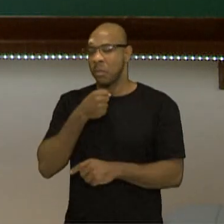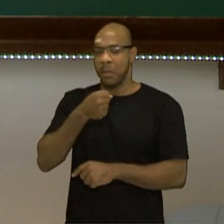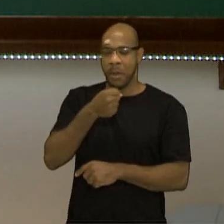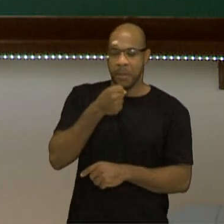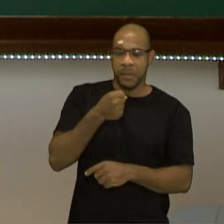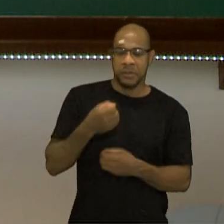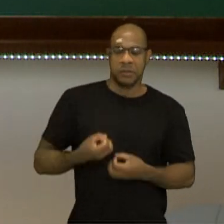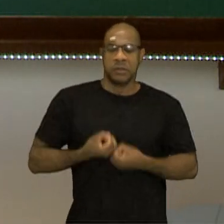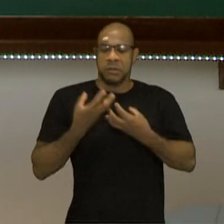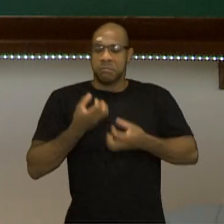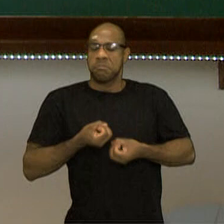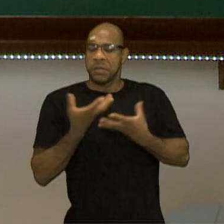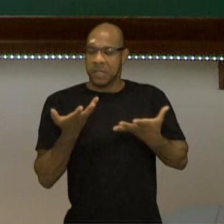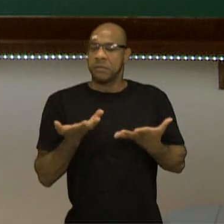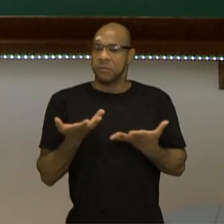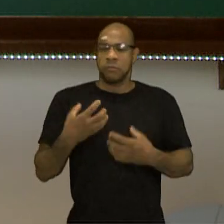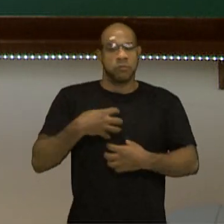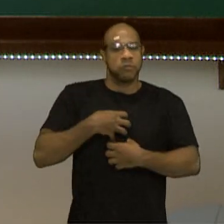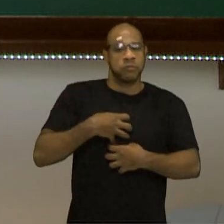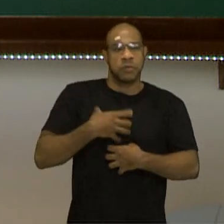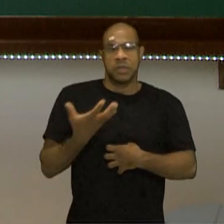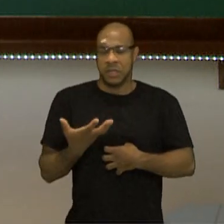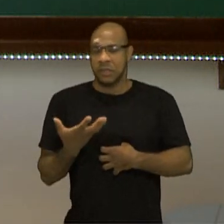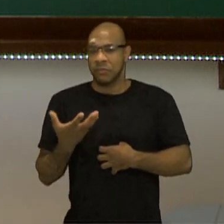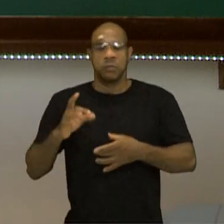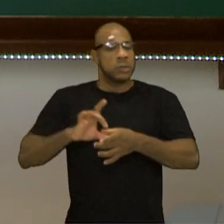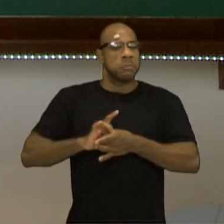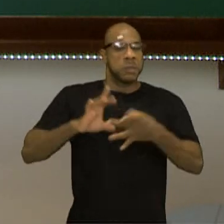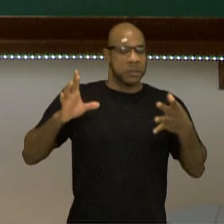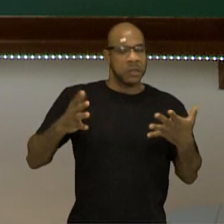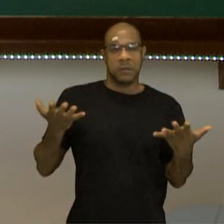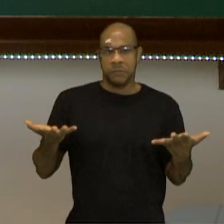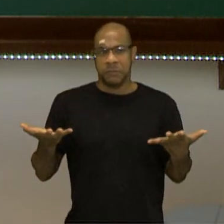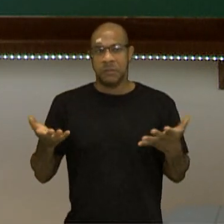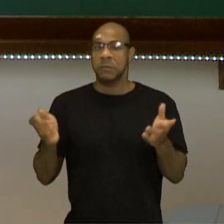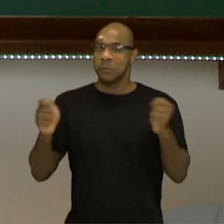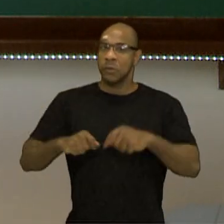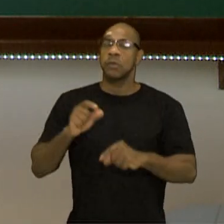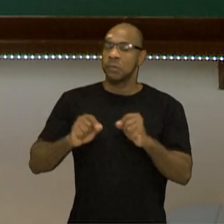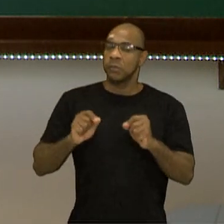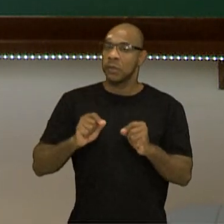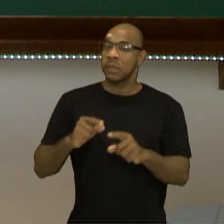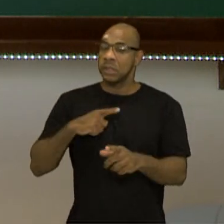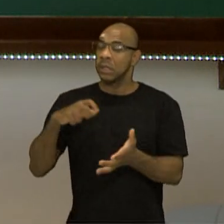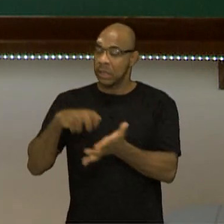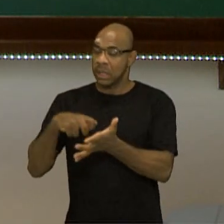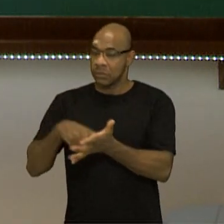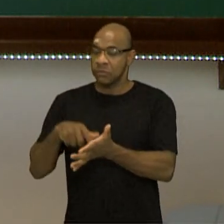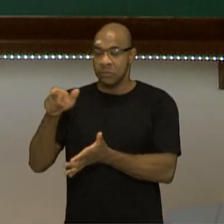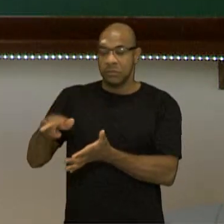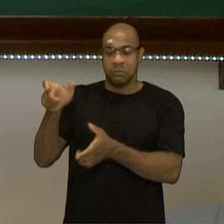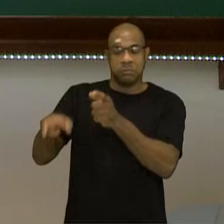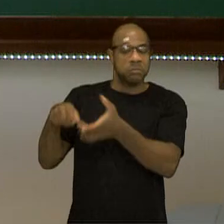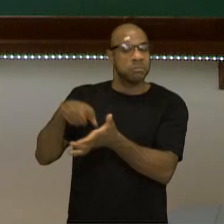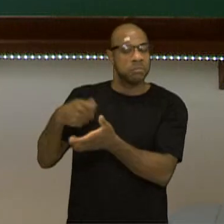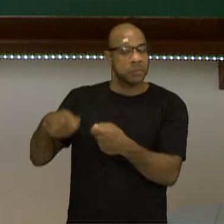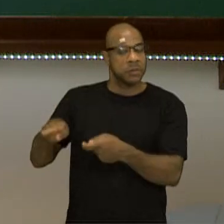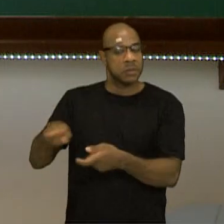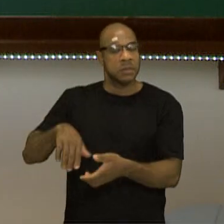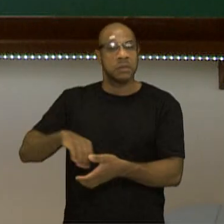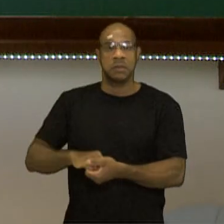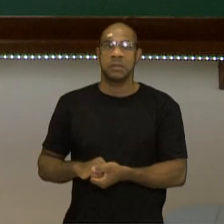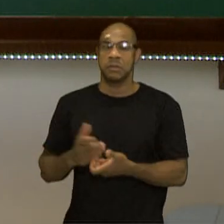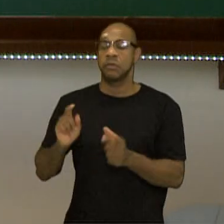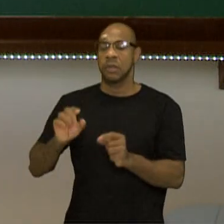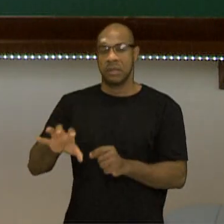se expressem de uma forma com liberdade, né? Que eles possam ser punidos. Só assim é que as coisas